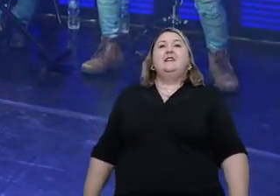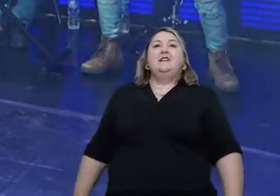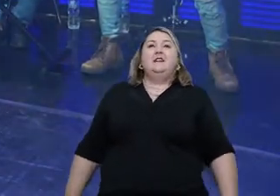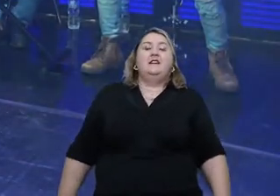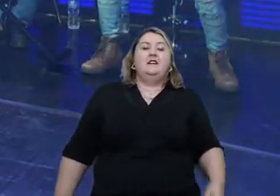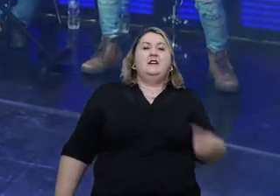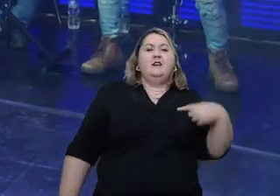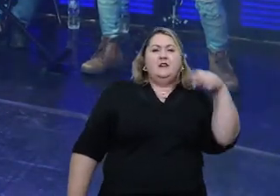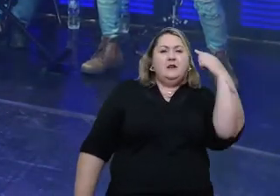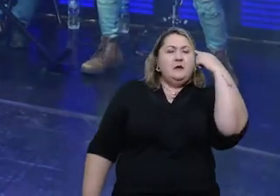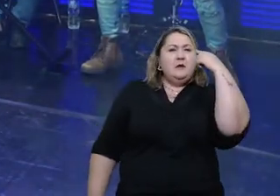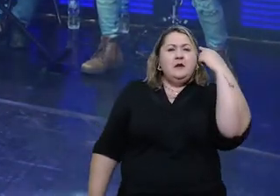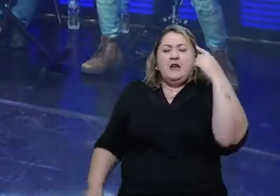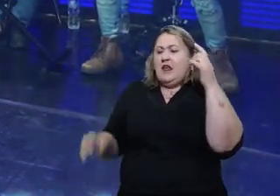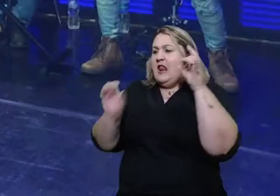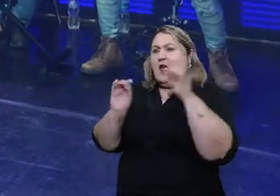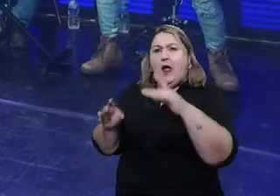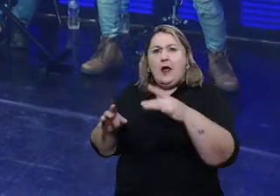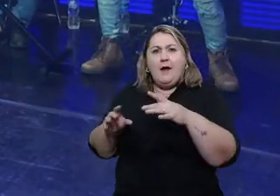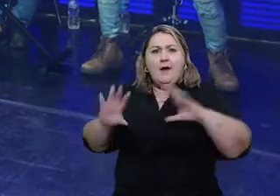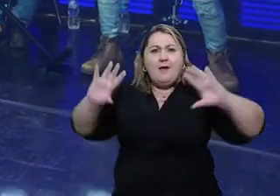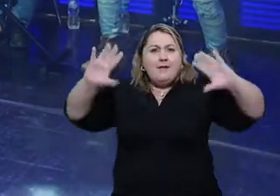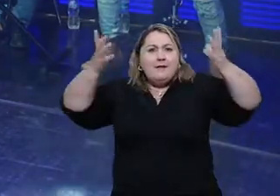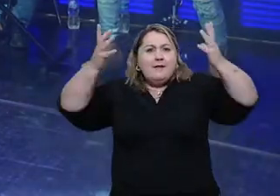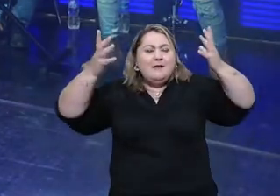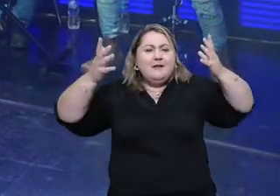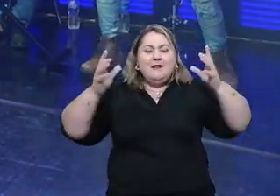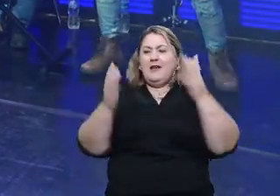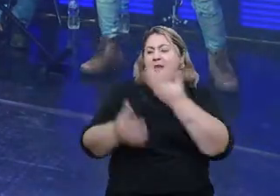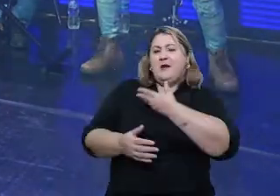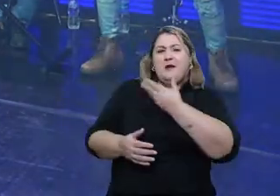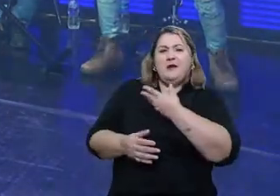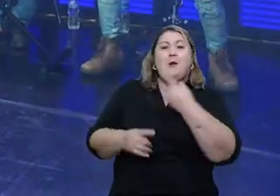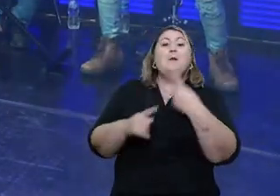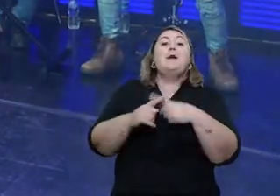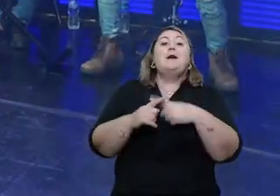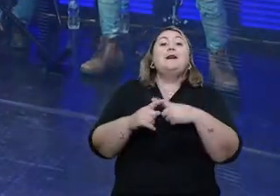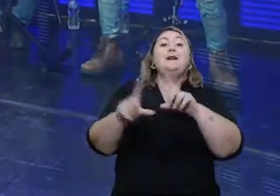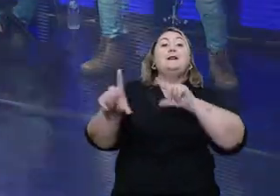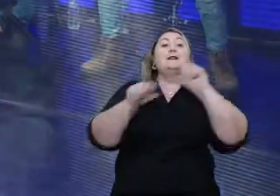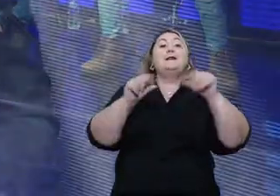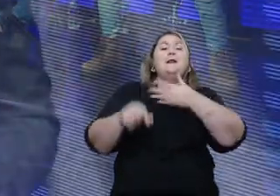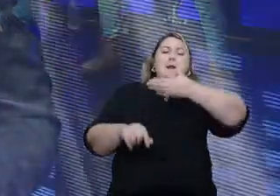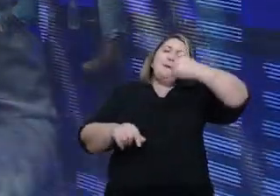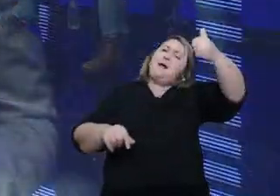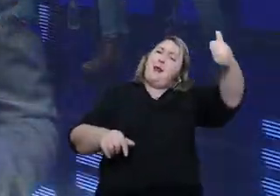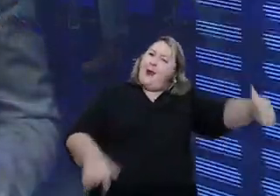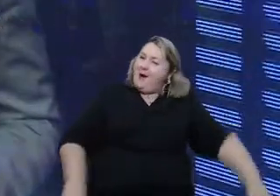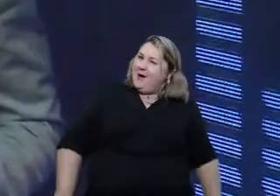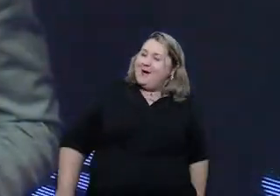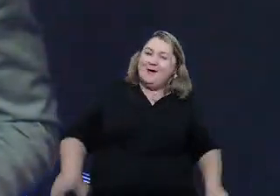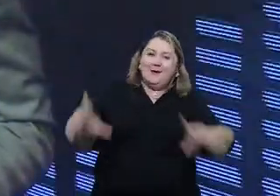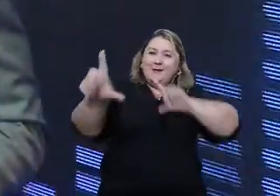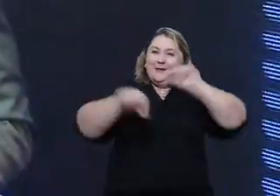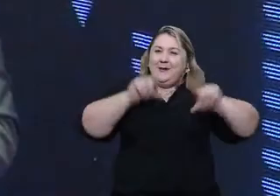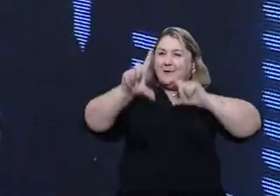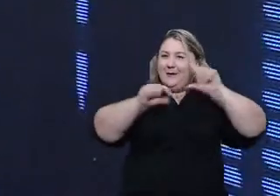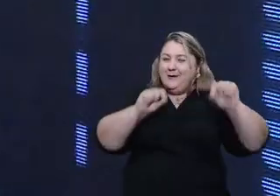Ela tem essa balada, essa menina só fica comigo. Porque eu sou seu esquema preferido.